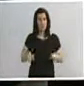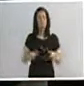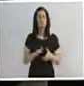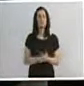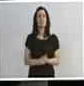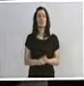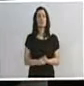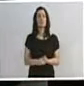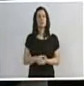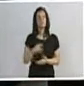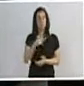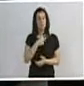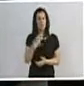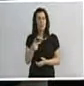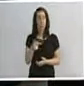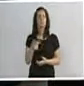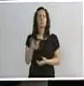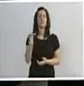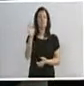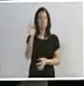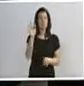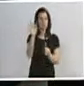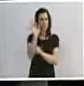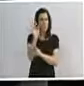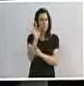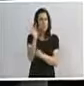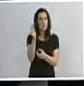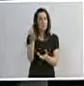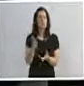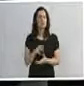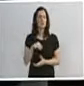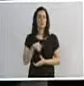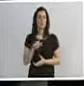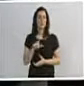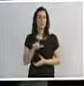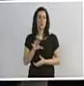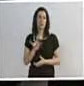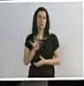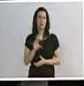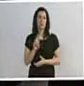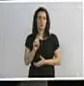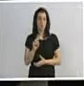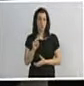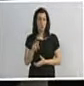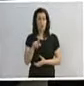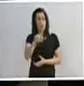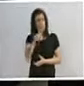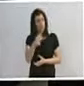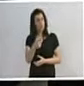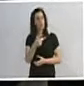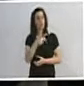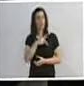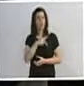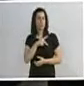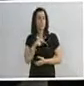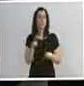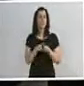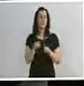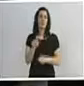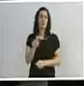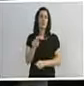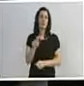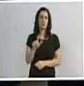gabinete o presidente da FESPORT, Milton José da Cunha Júnior, juntamente com o ex-presidente da nossa Fundação Municipal de Esportes, o Galdino, que é